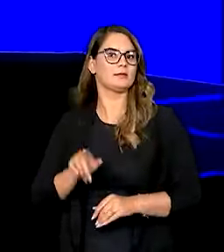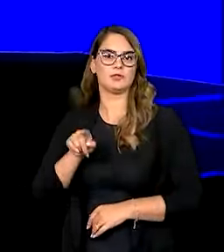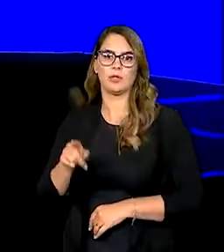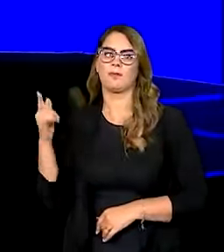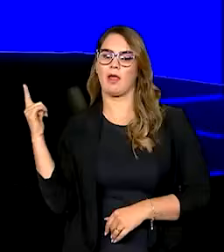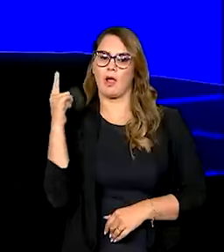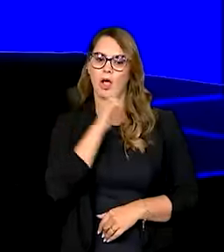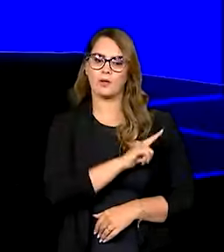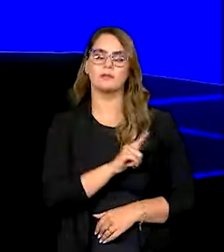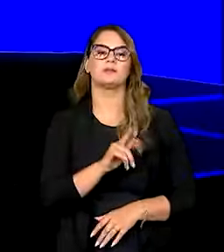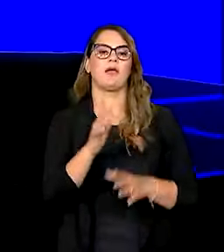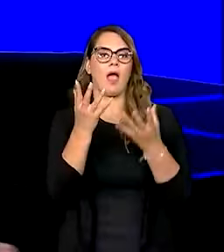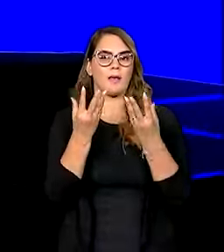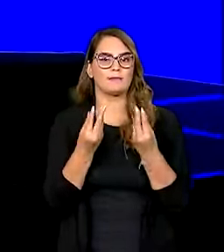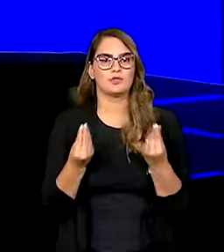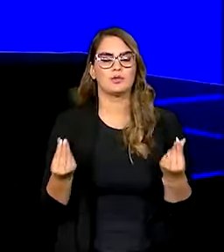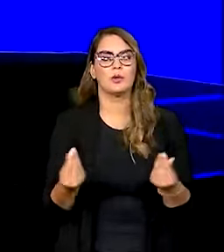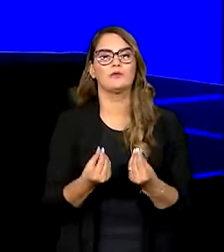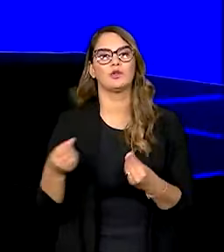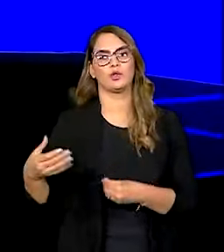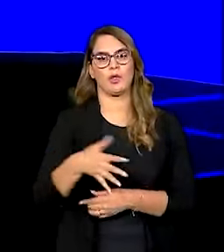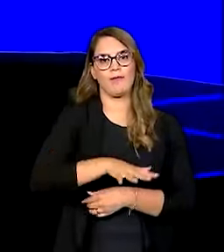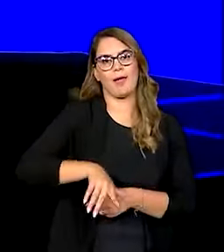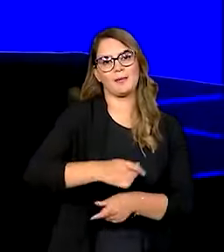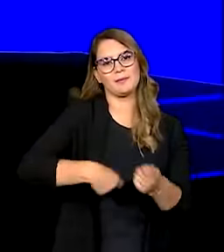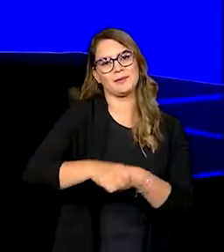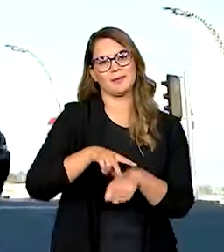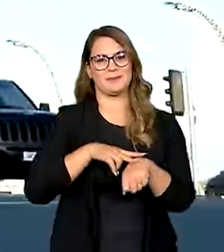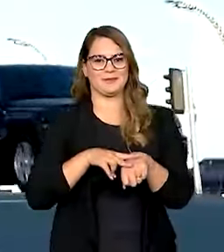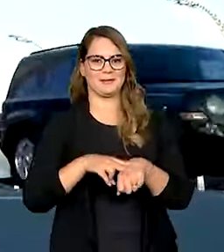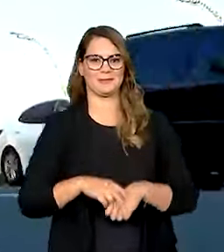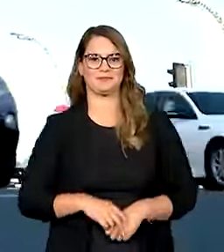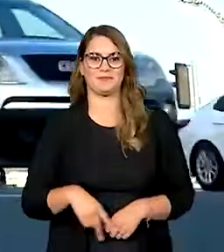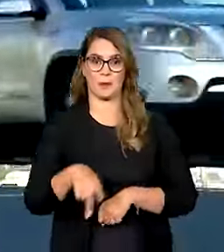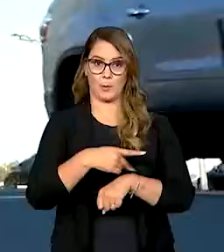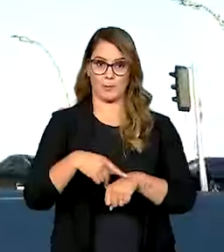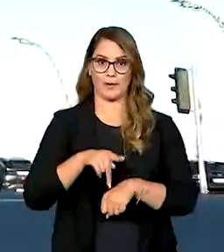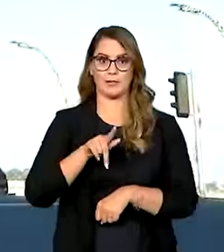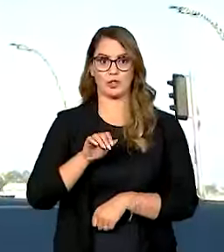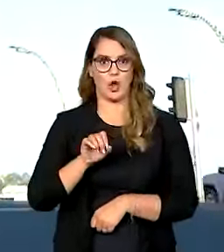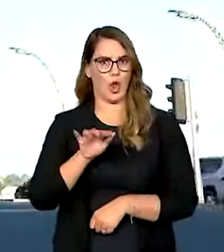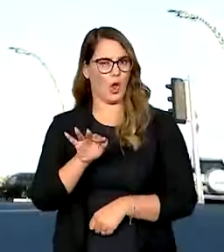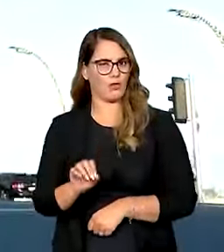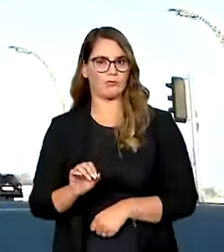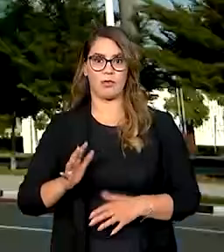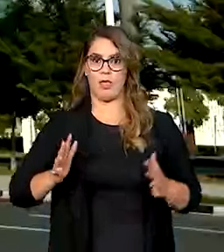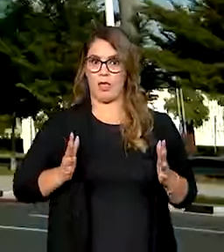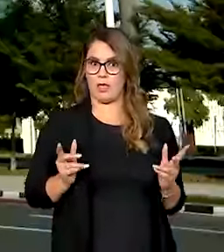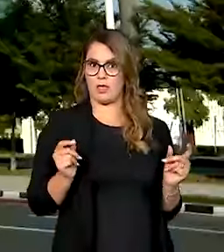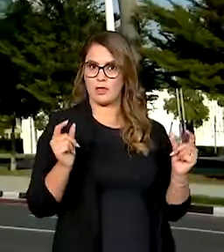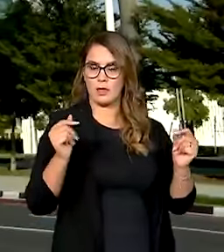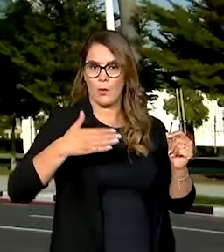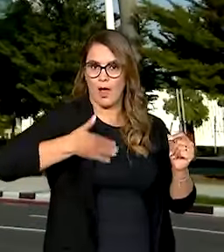gente consegue absorver esse novo mercado que surge com a economia verde. Os países do Golfo Pérsico, os mais ricos do mundo árabe,